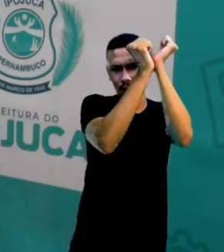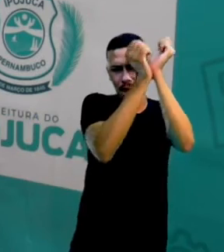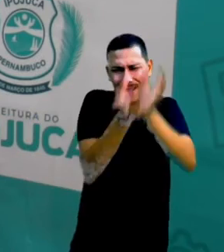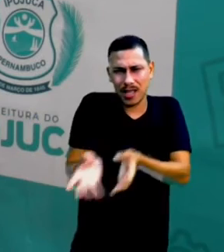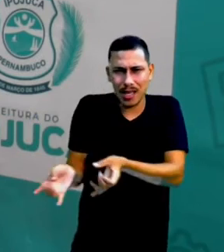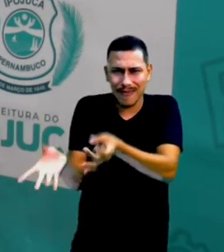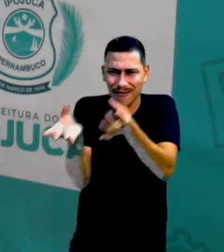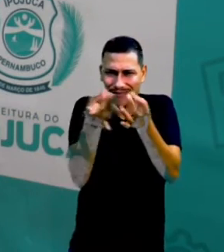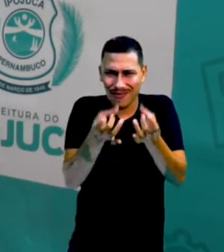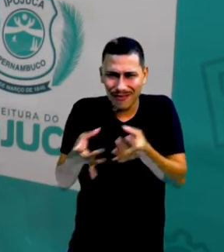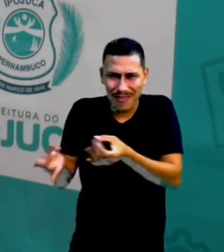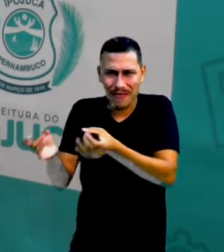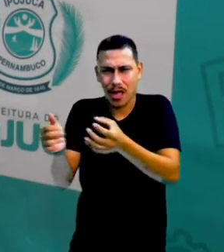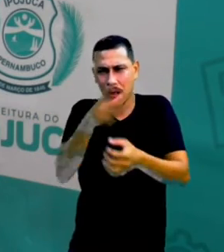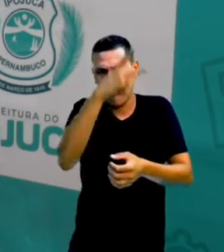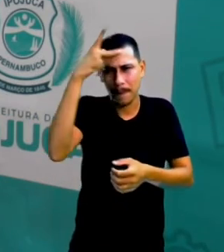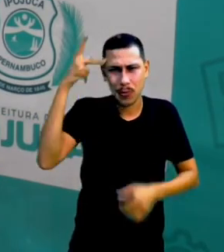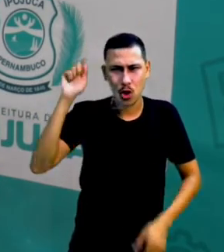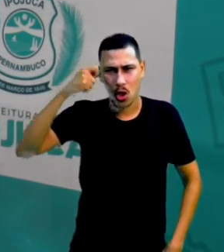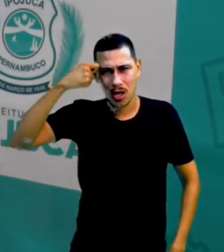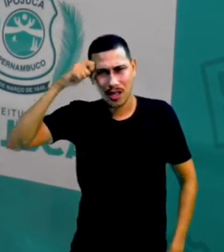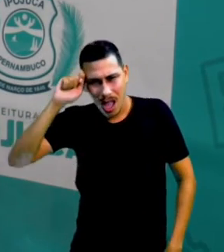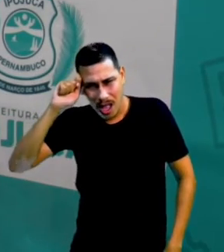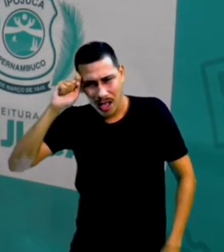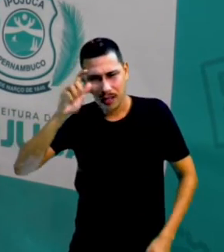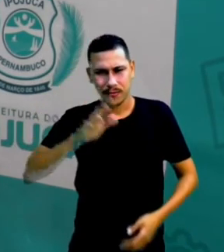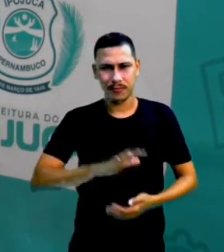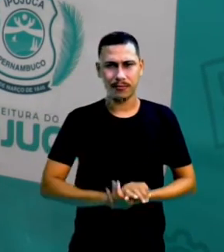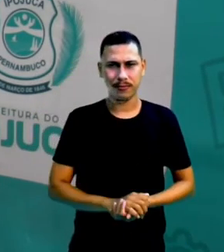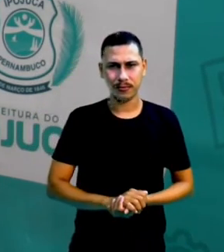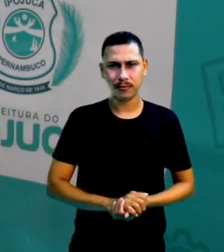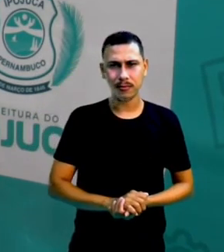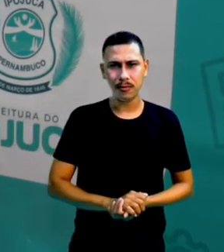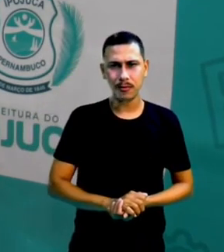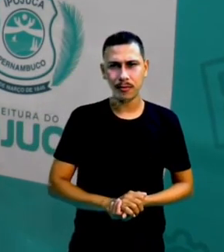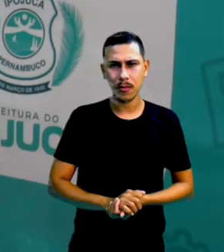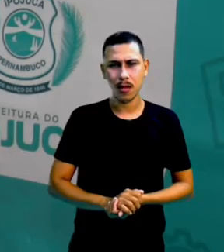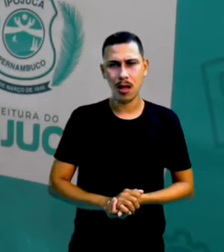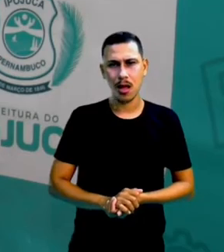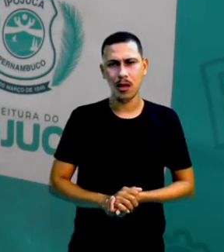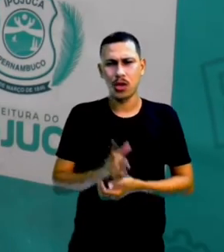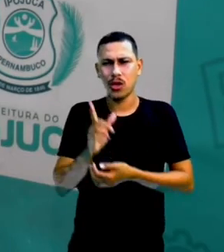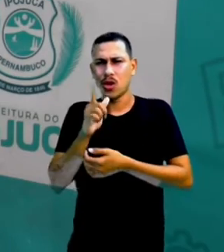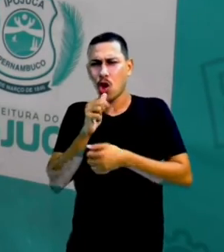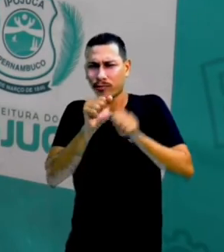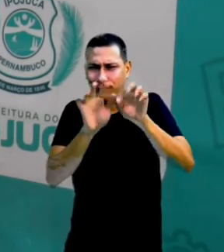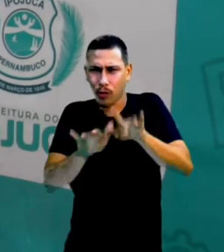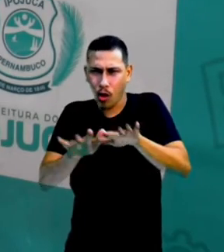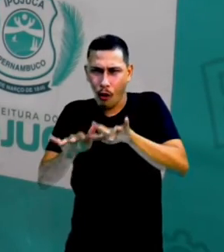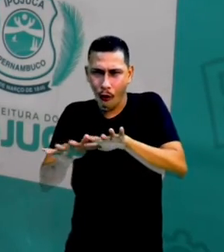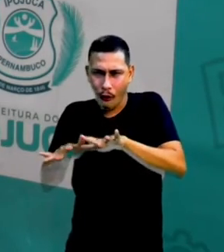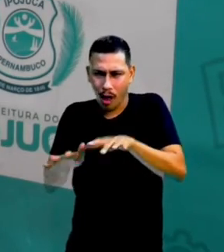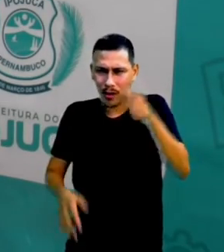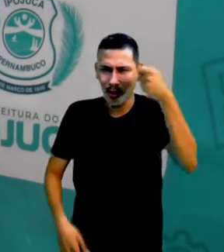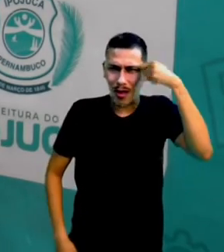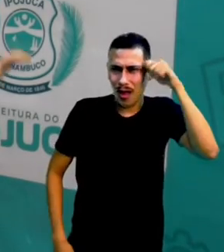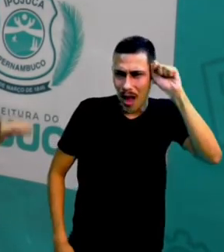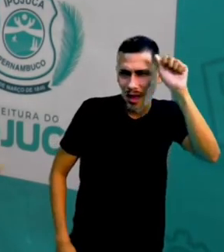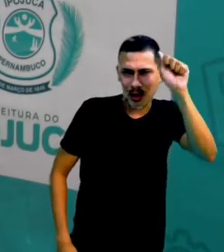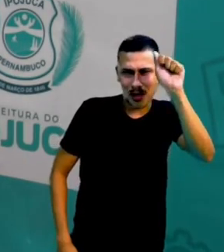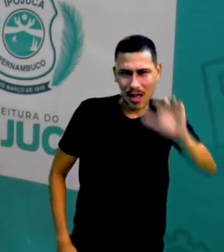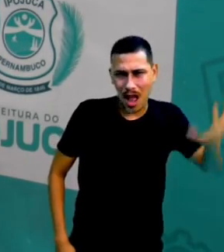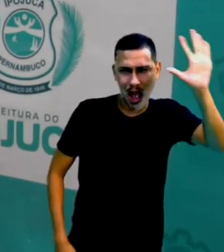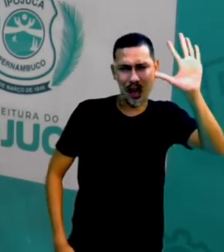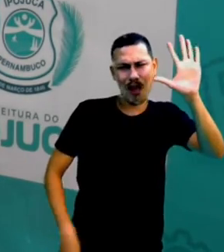comercialização. E eles foram comercializados nessa extensão do litoral africano, lá no continente africano, e